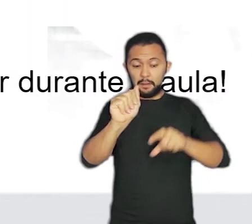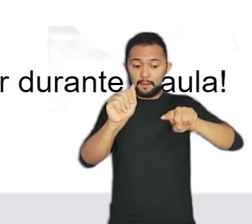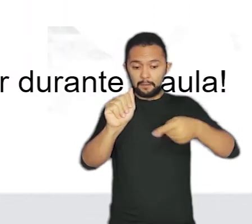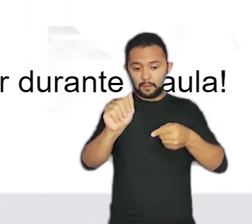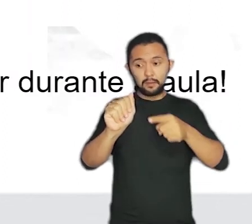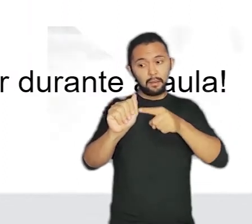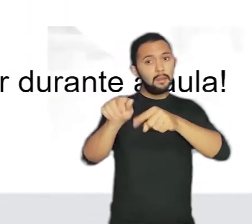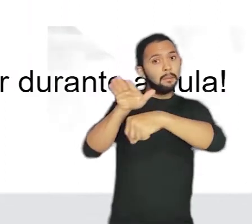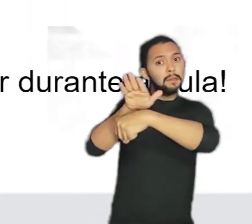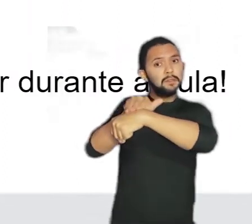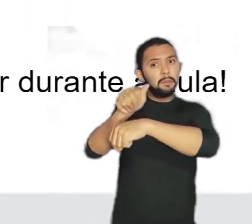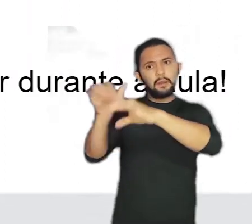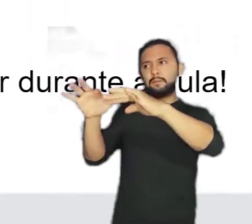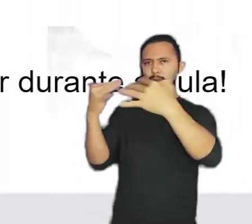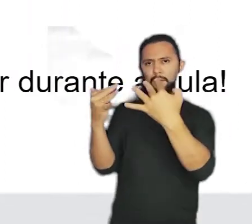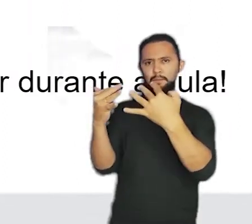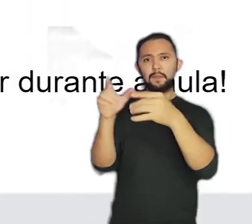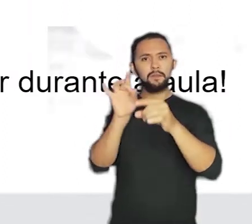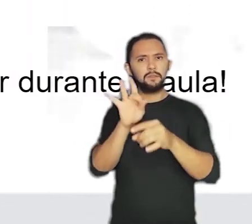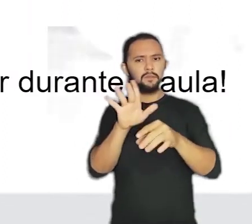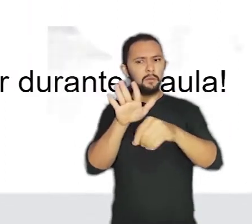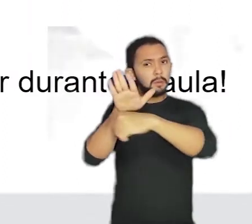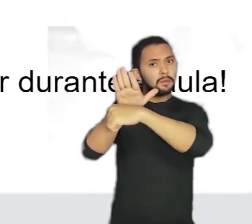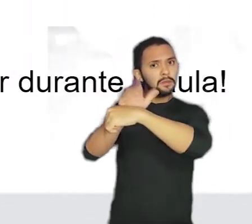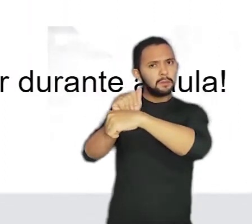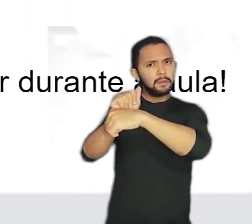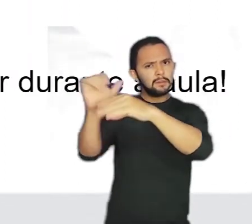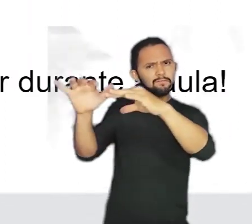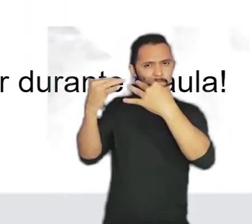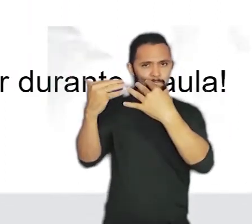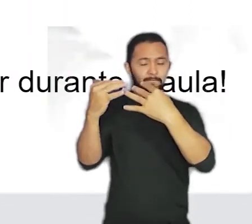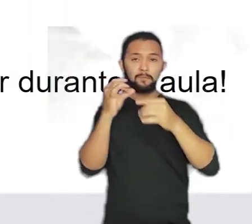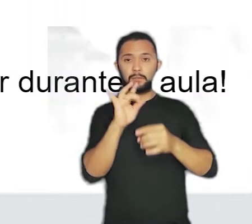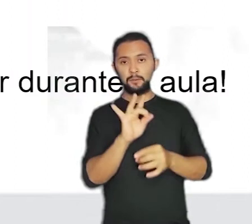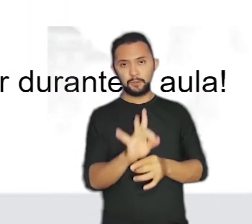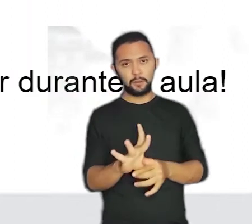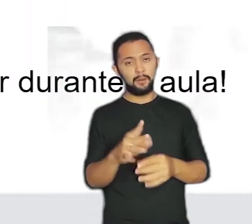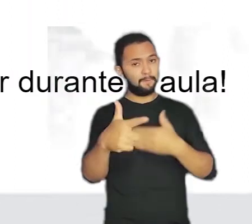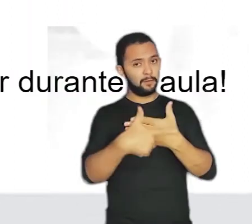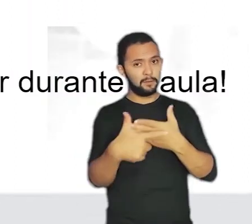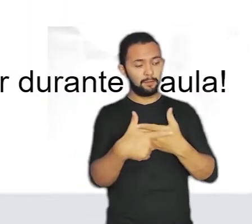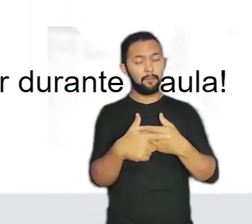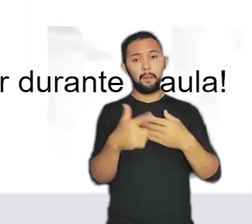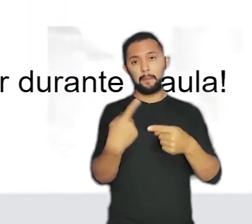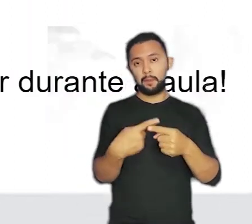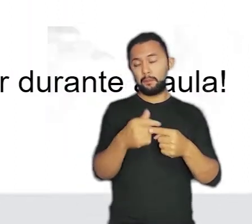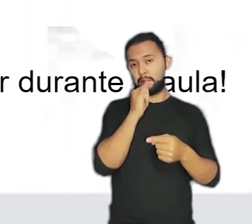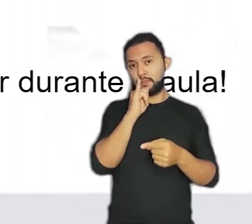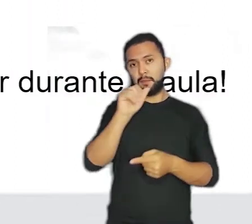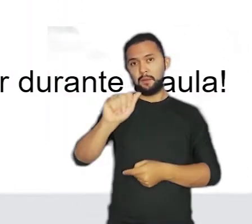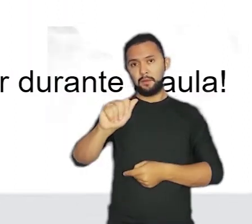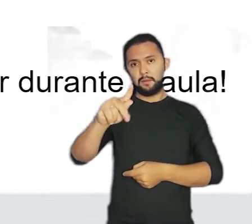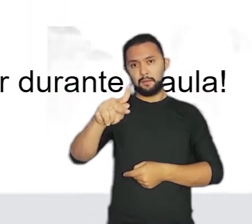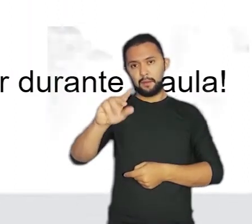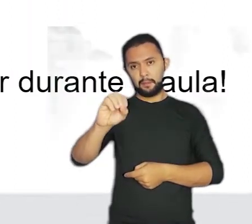predicado, apenas vai fazer aí um chamamento da atenção do interlocutor. O aposto, ele explica,